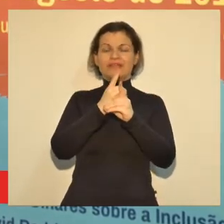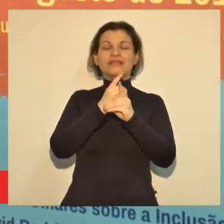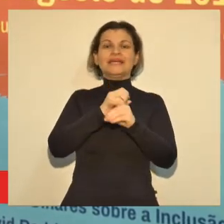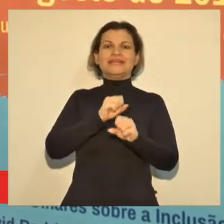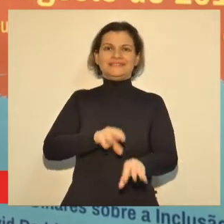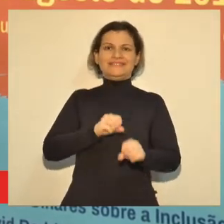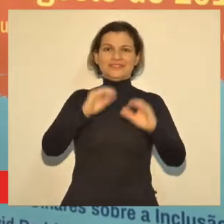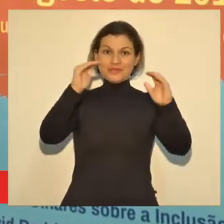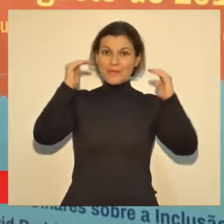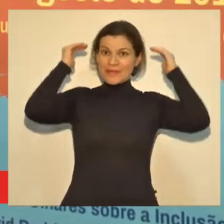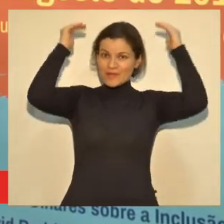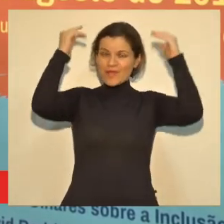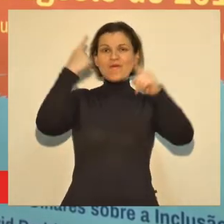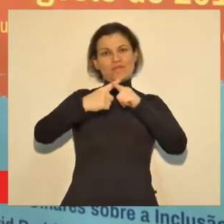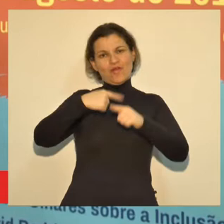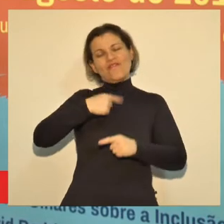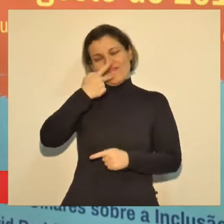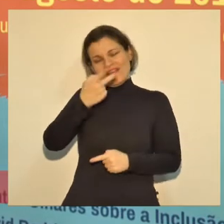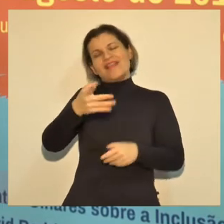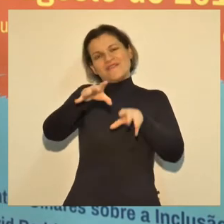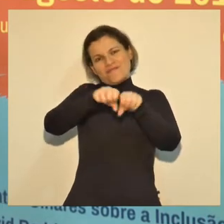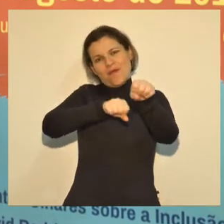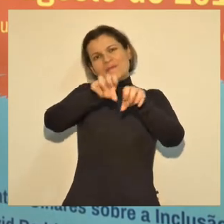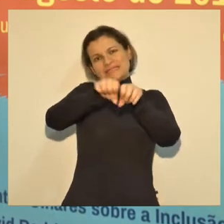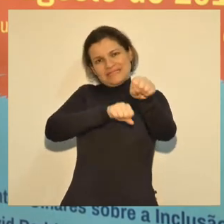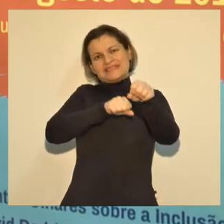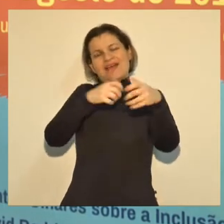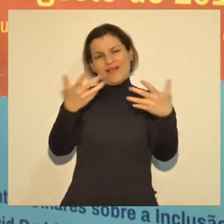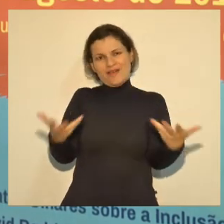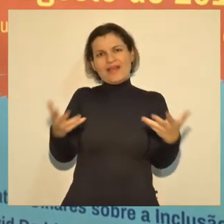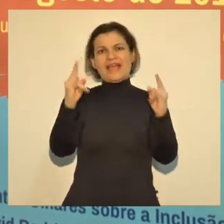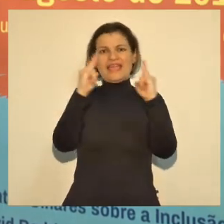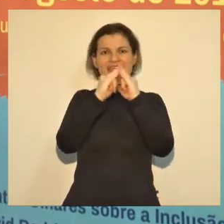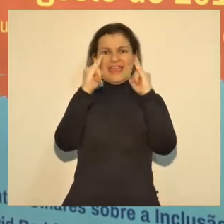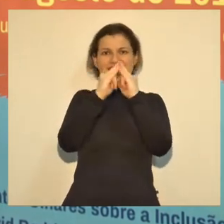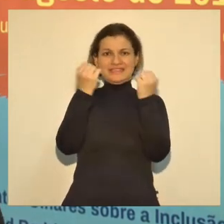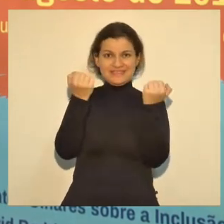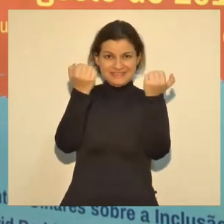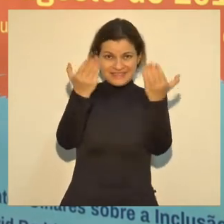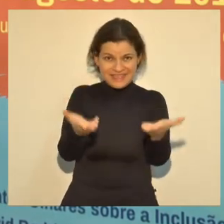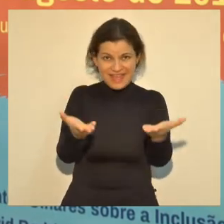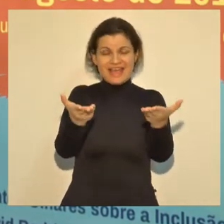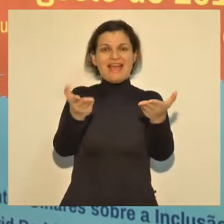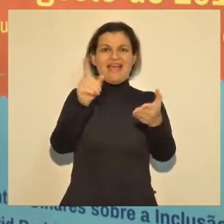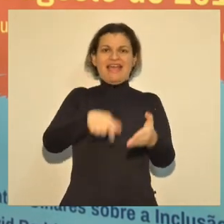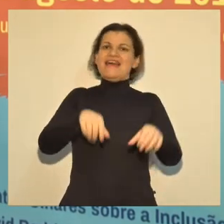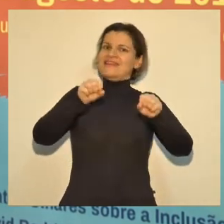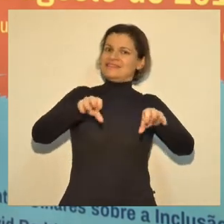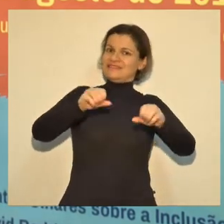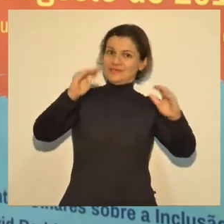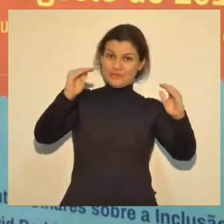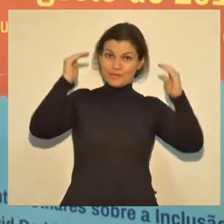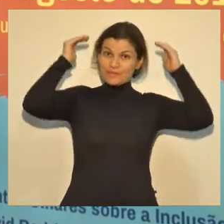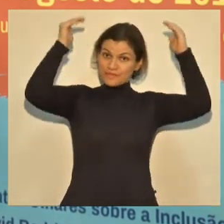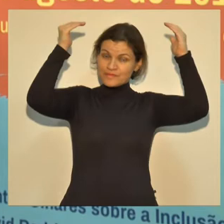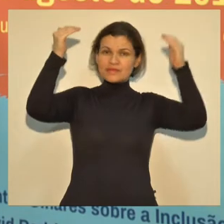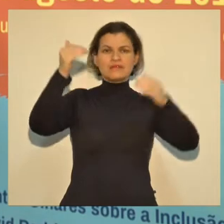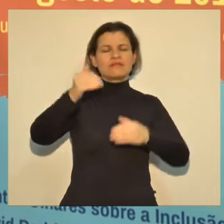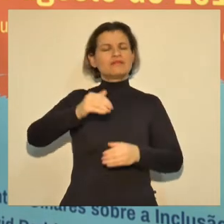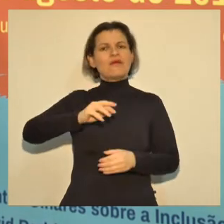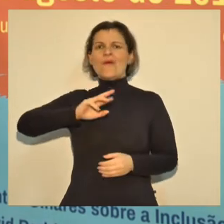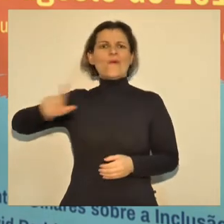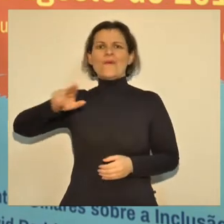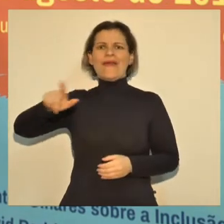nível superior, né, já que estou falando da formação que o INES oferta em termos de ensino superior, não